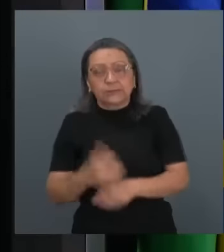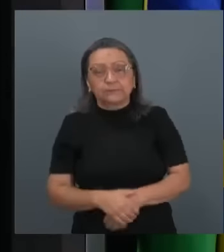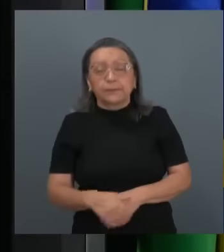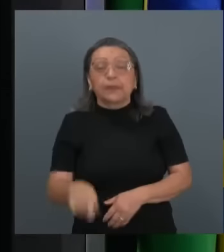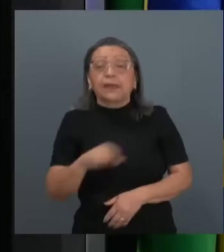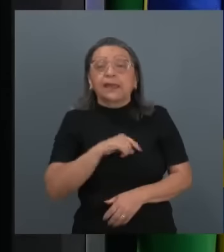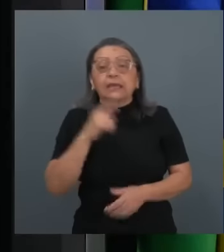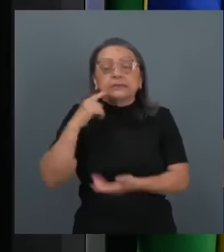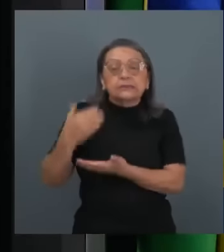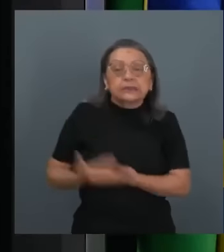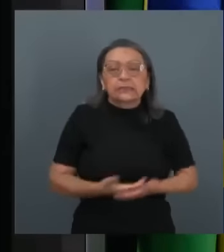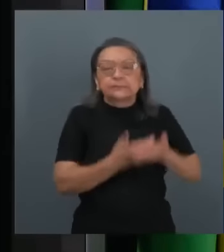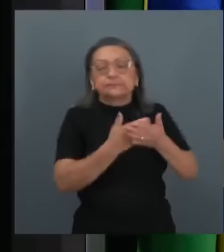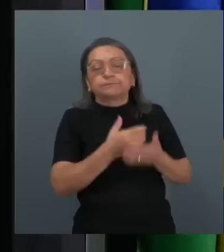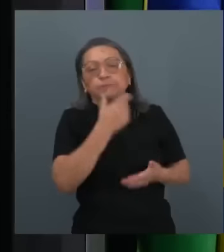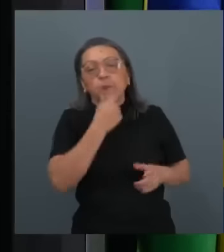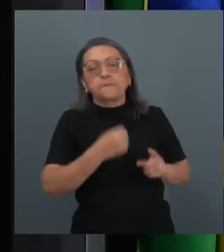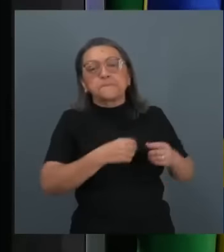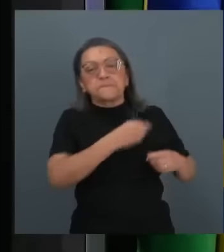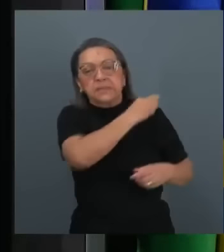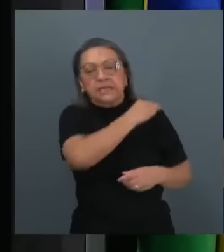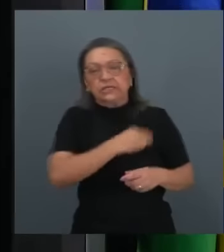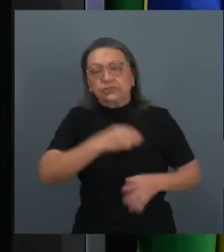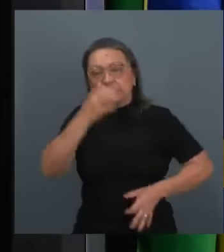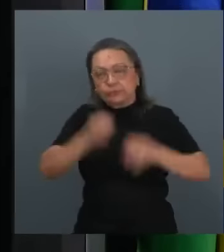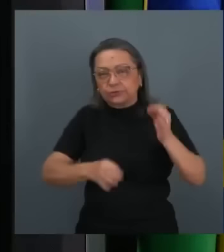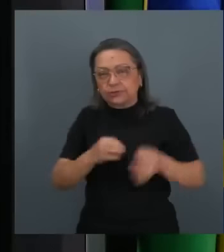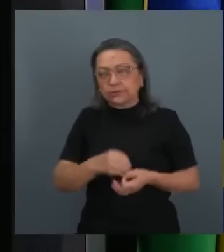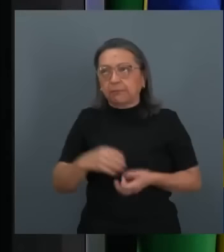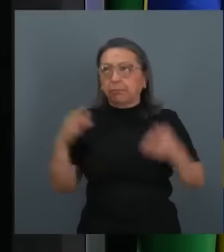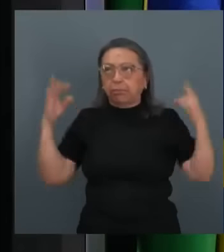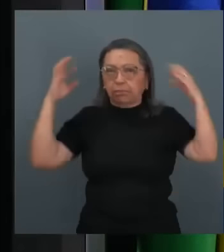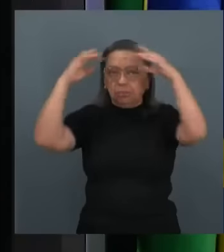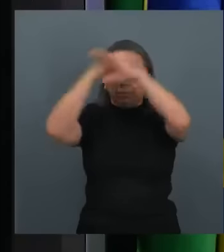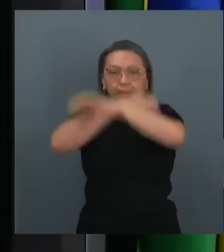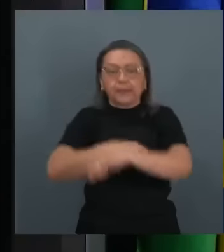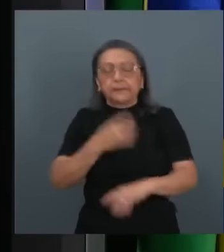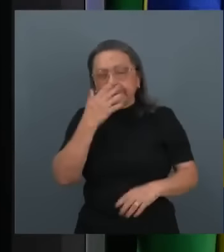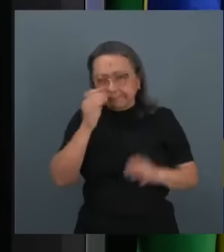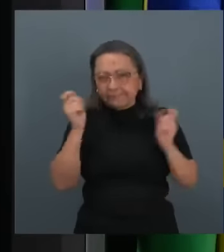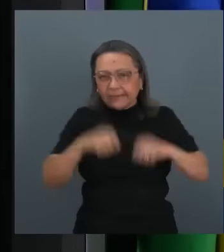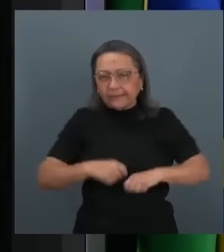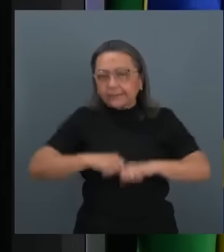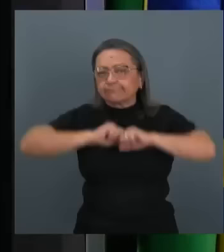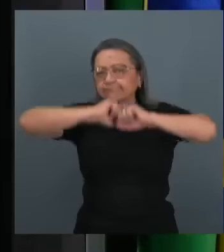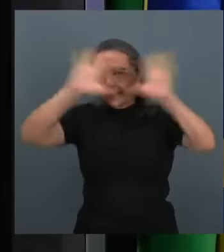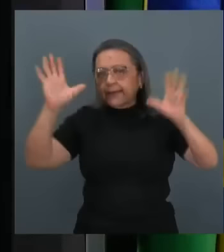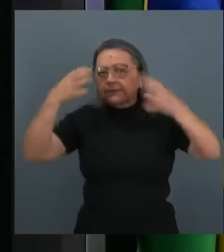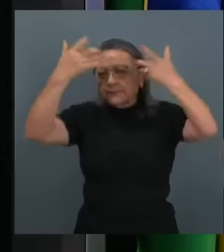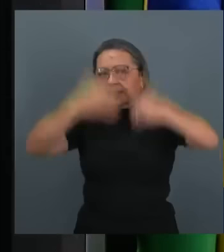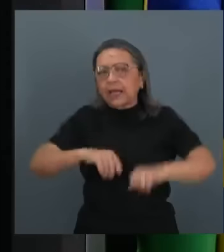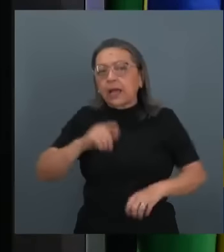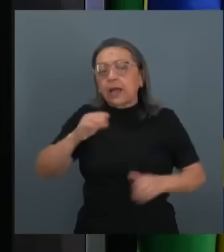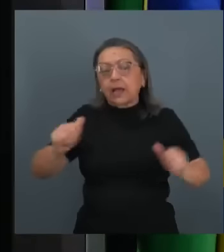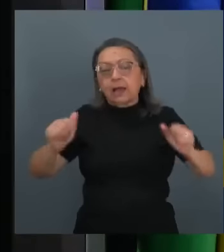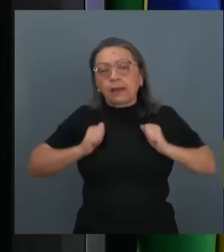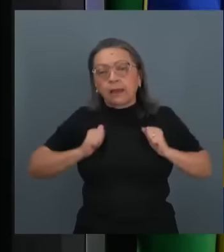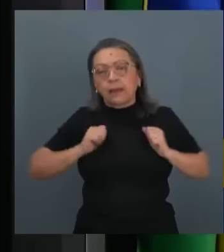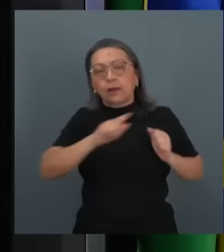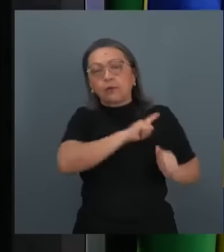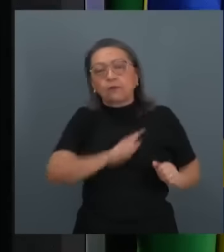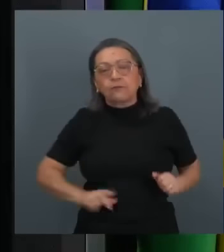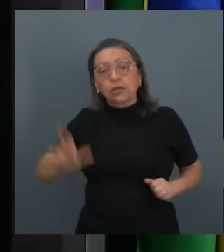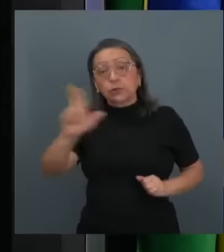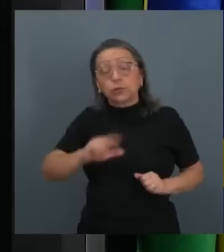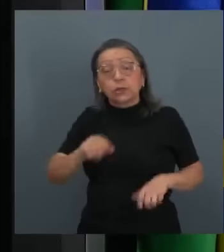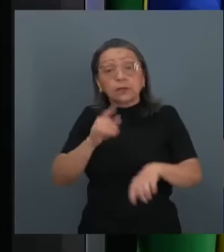Essa alienação do ministro da Justiça ajuda a explicar sobre a omissão do governo Lula diante da